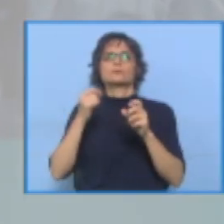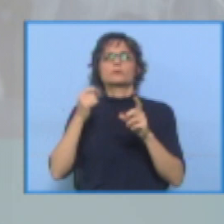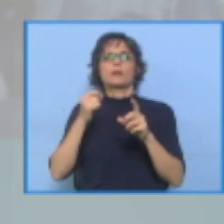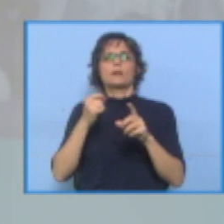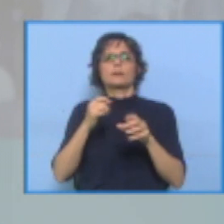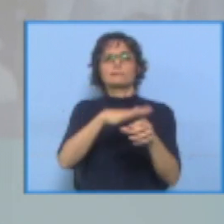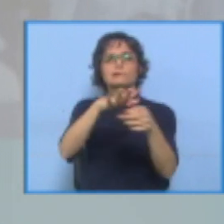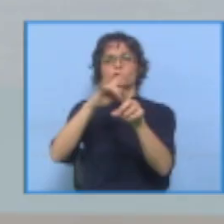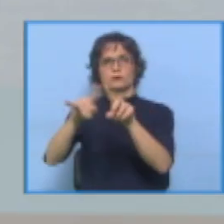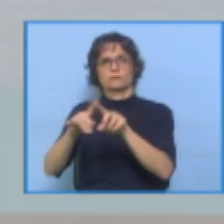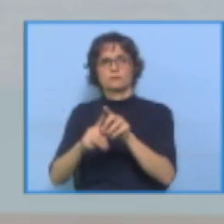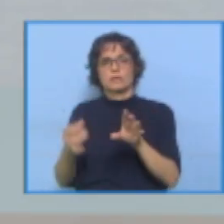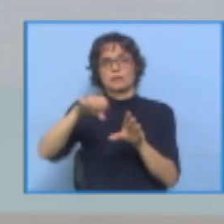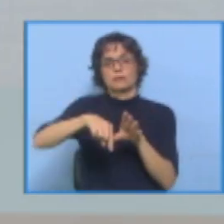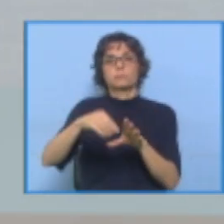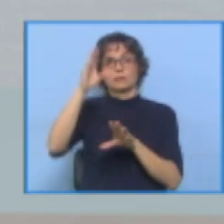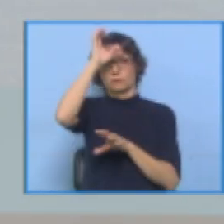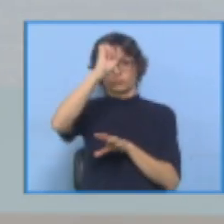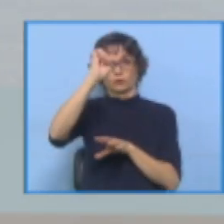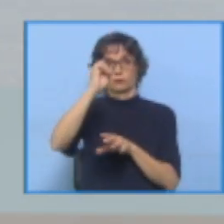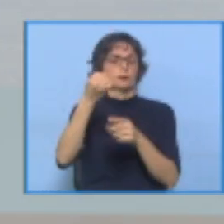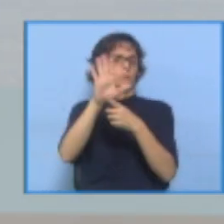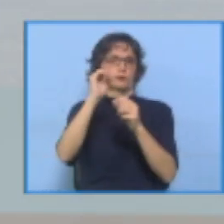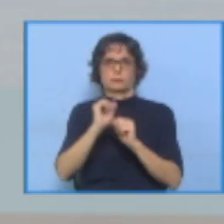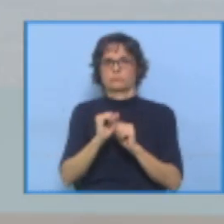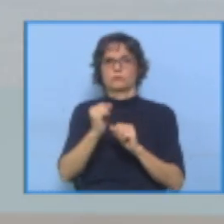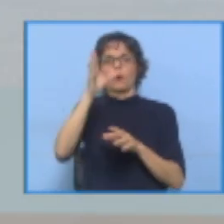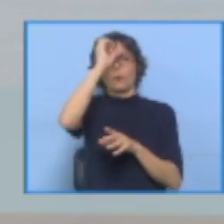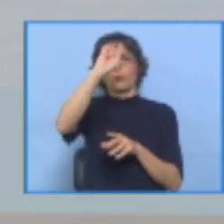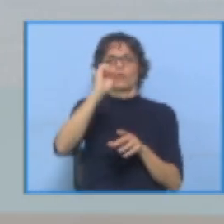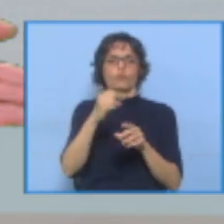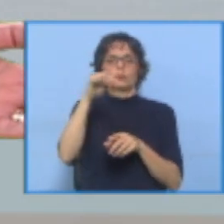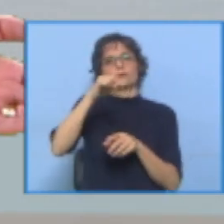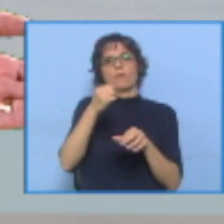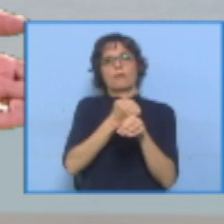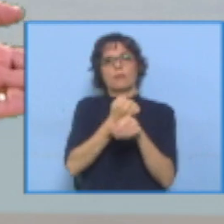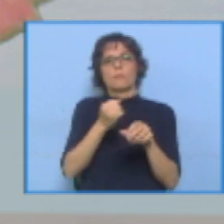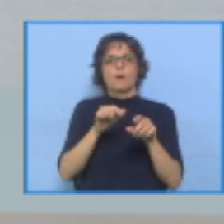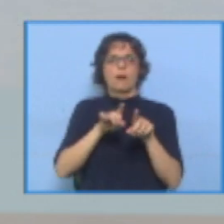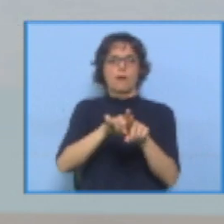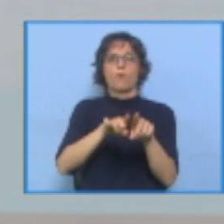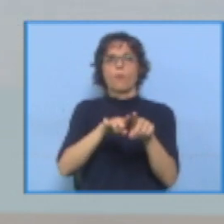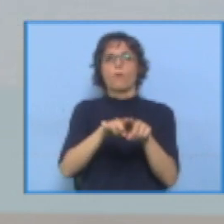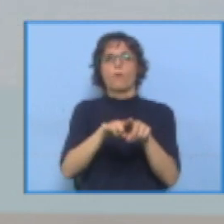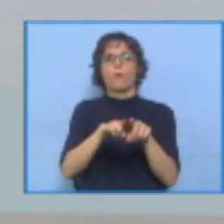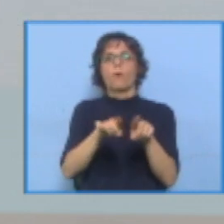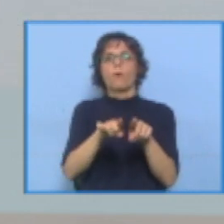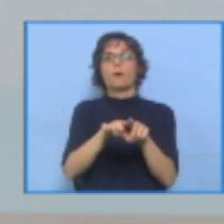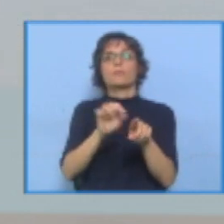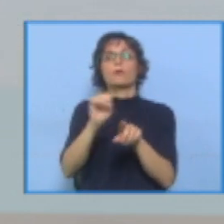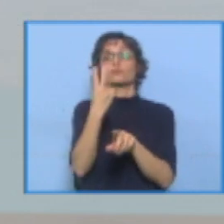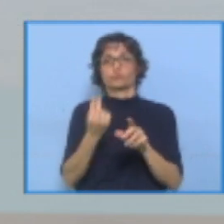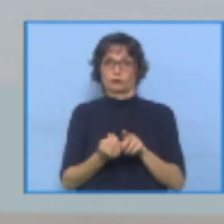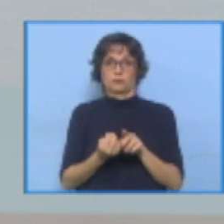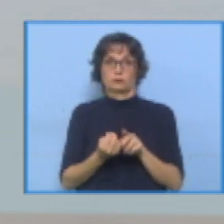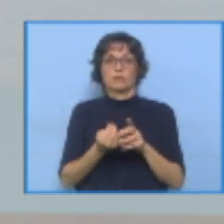governo não podem estar dois irmãos, o que é que estamos a fazer? Uma grande tontice. Porque se o governo fosse